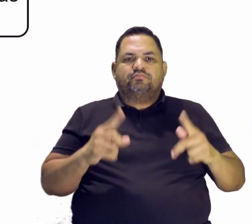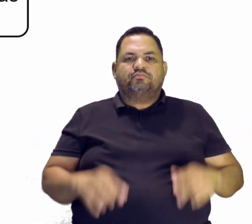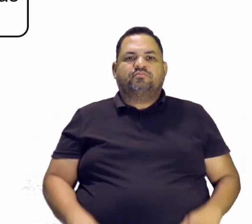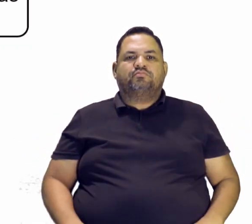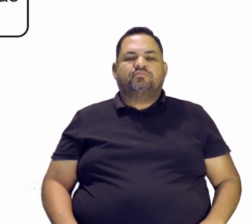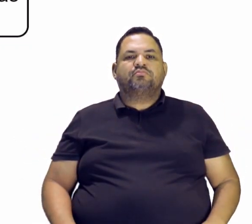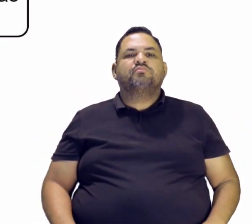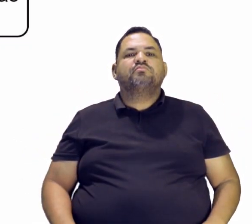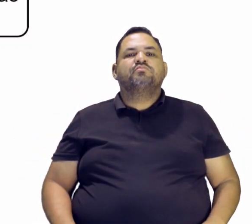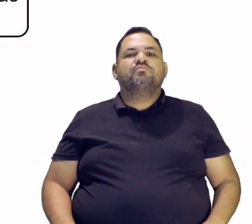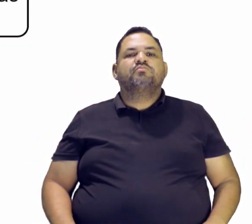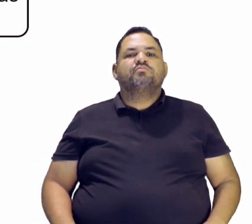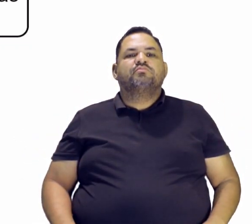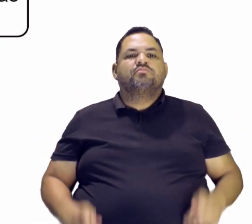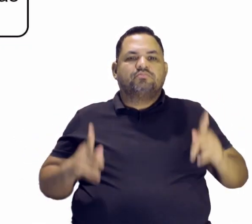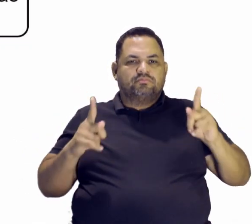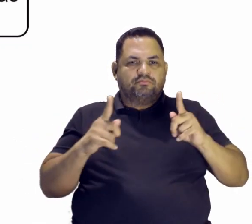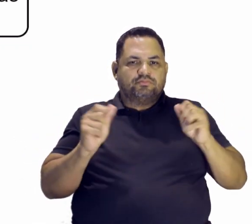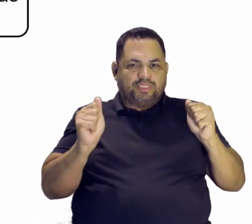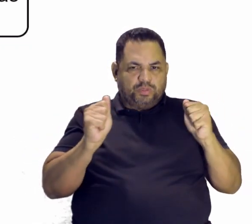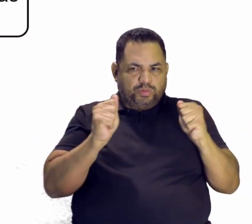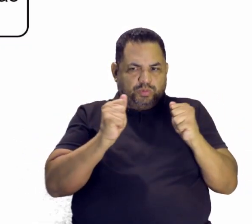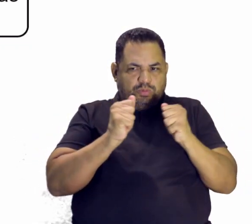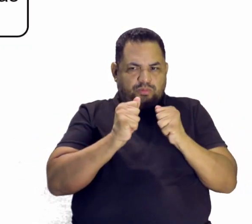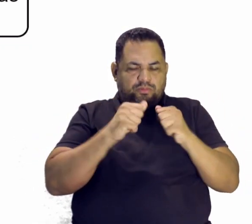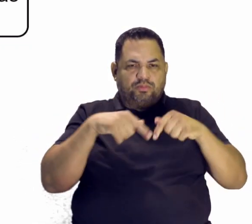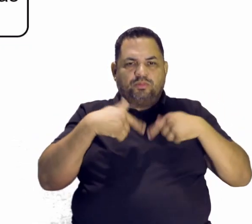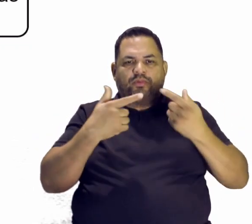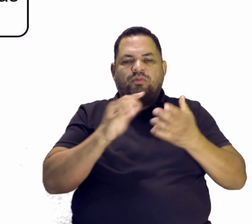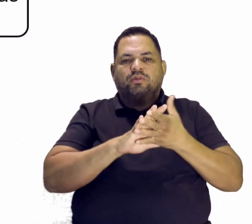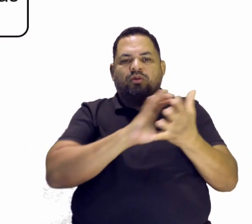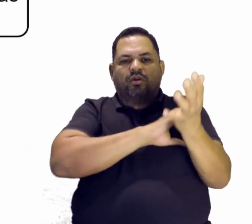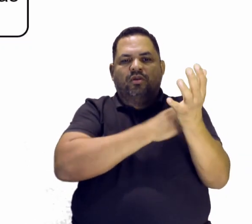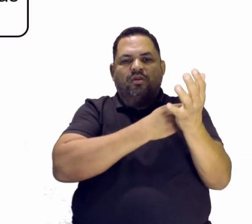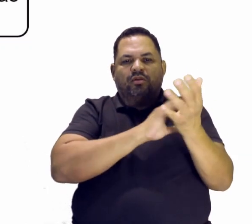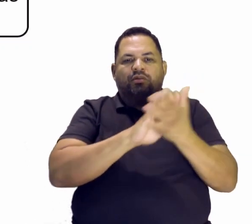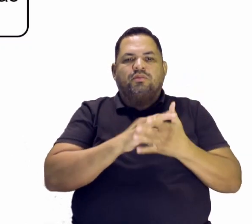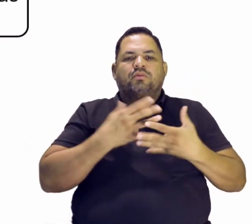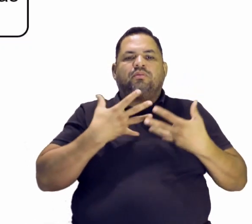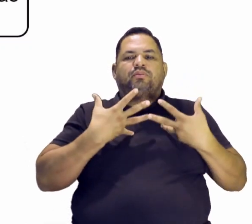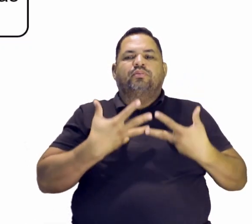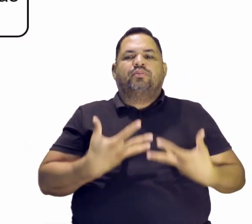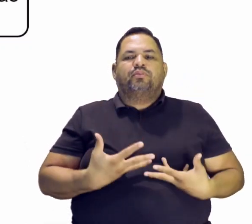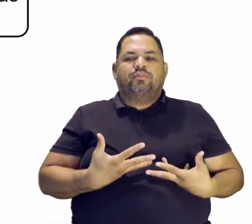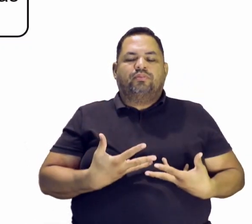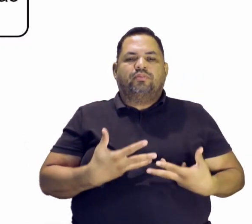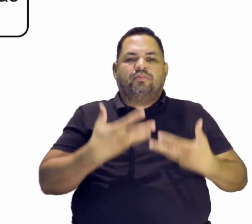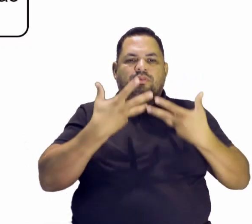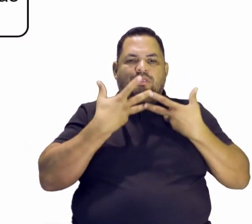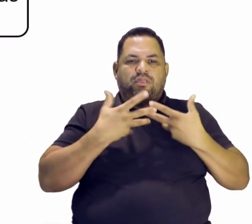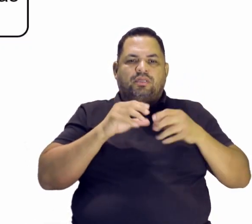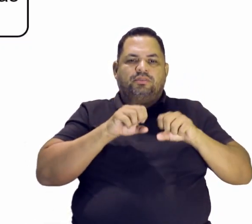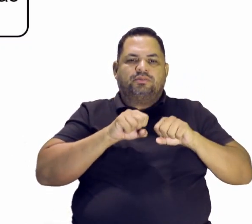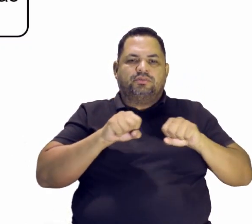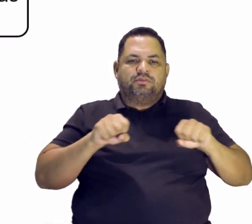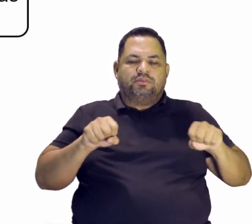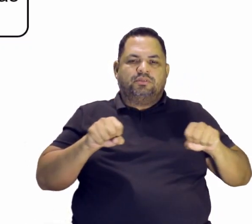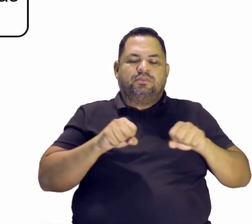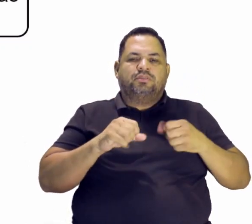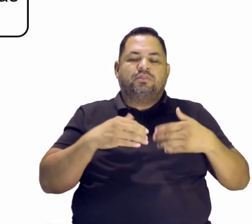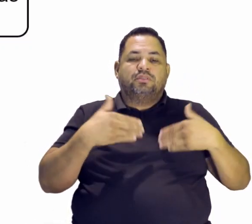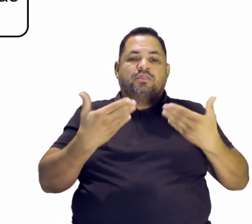mais juntinhas, mais apertadas. E quando o meu músculo ele relaxa, no início a gente contraiu, né? Agora, quando